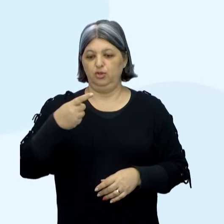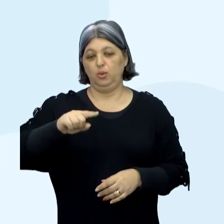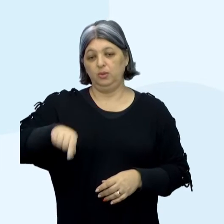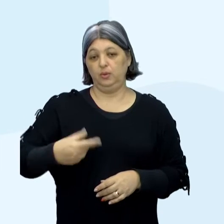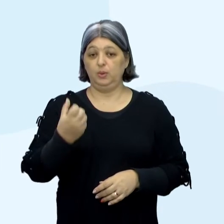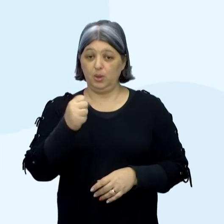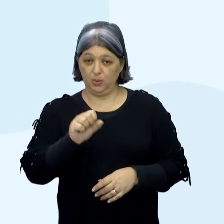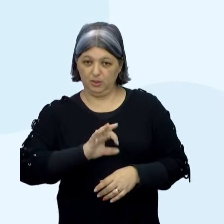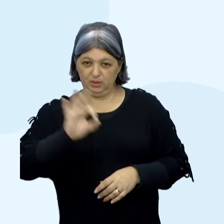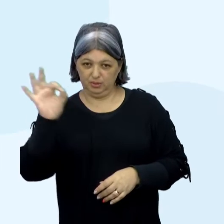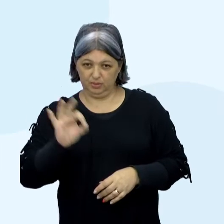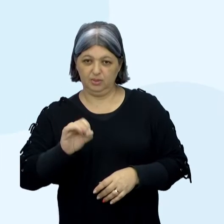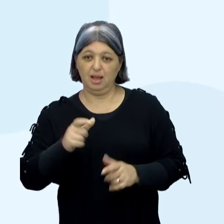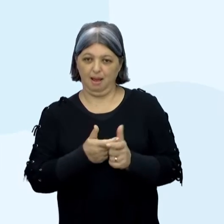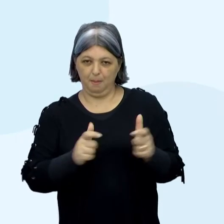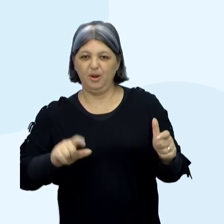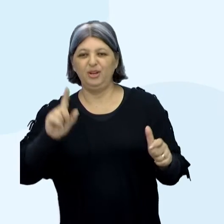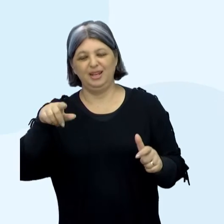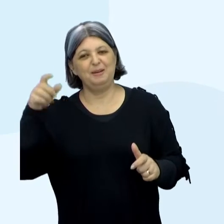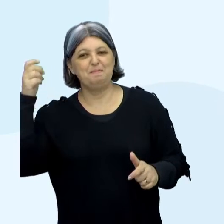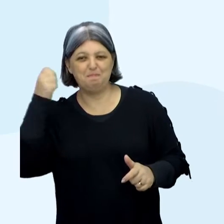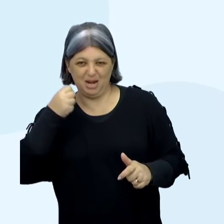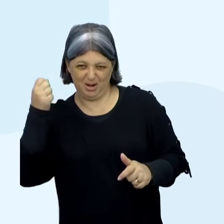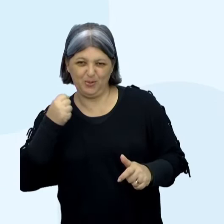24,8% são jogadores brancos e